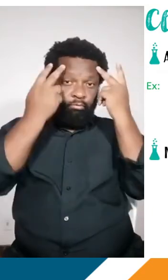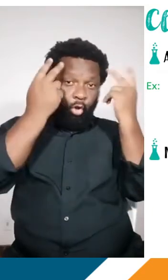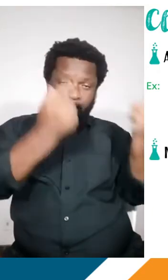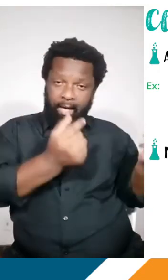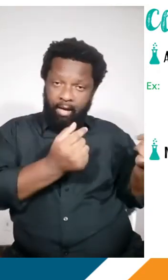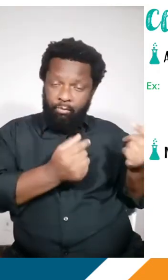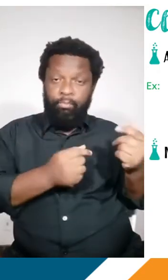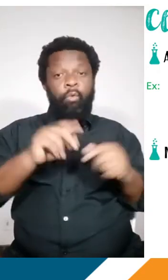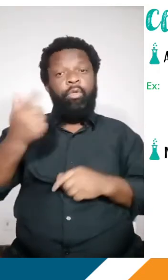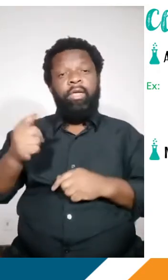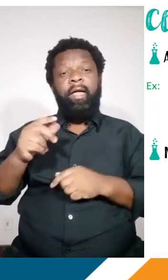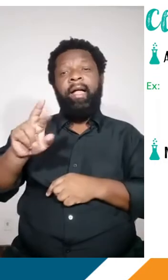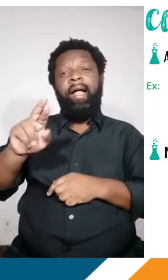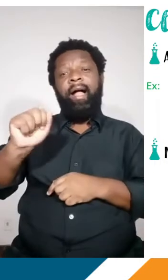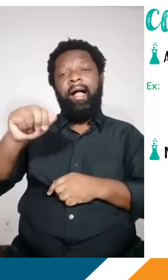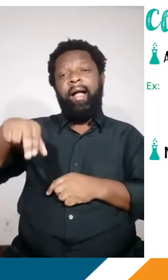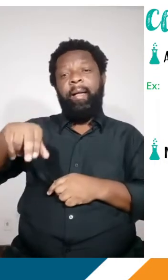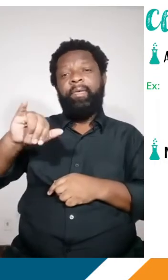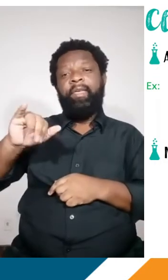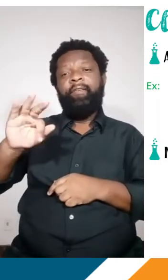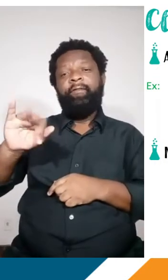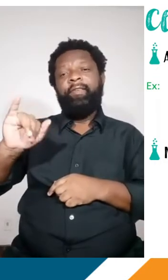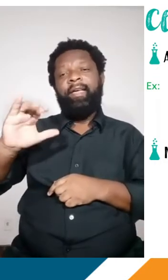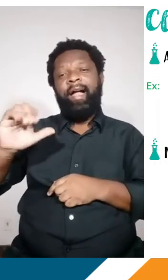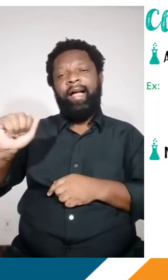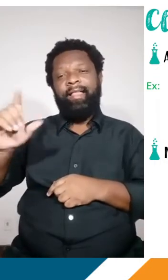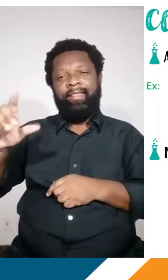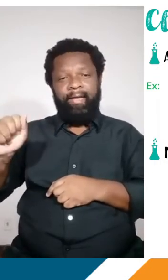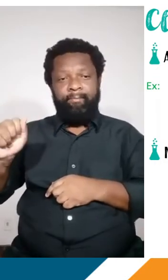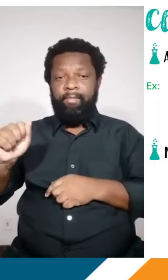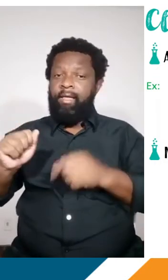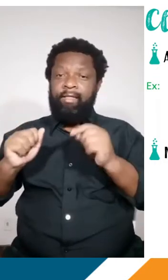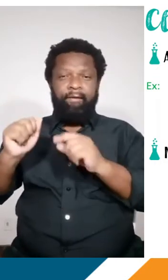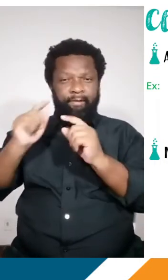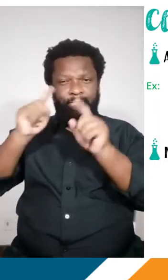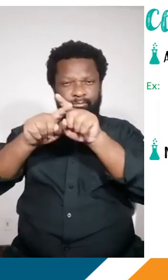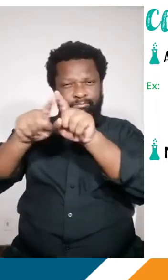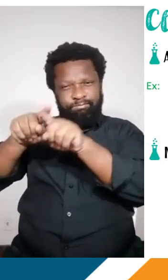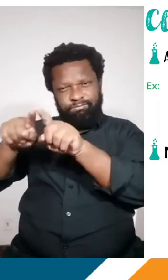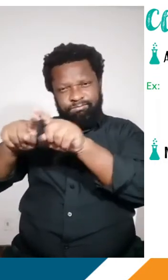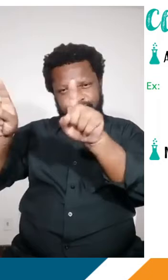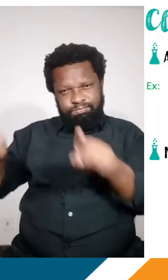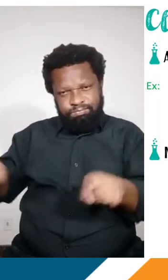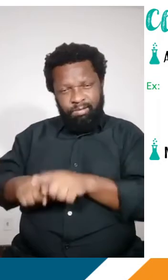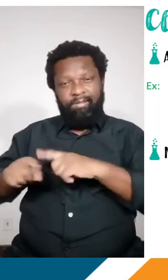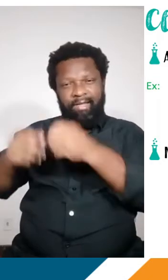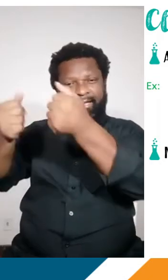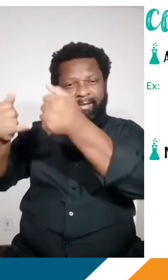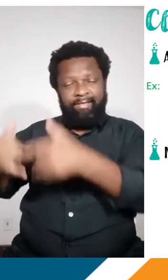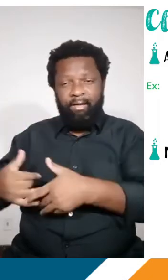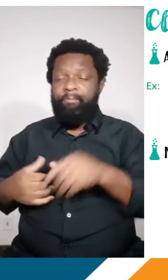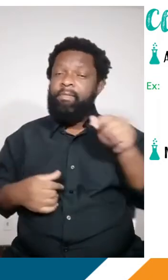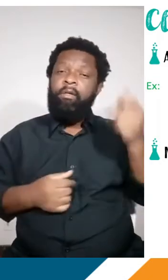e ramificada. Essa daqui, vou deixar anotado para você a definição de cada uma. A cadeia normal